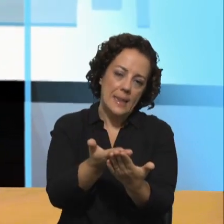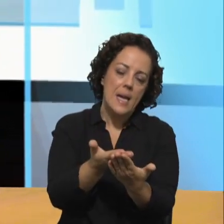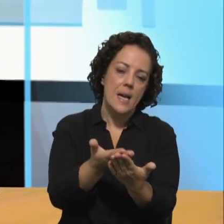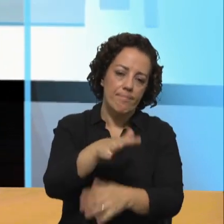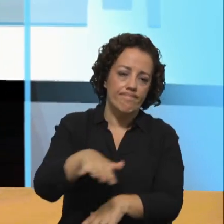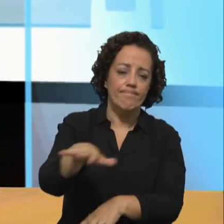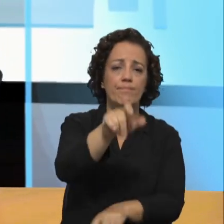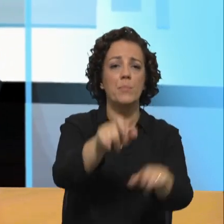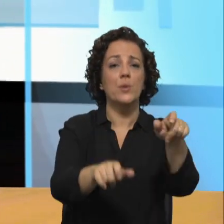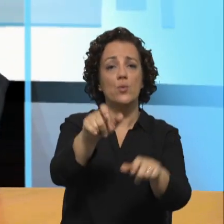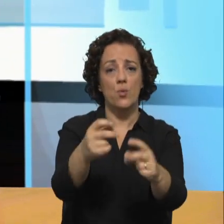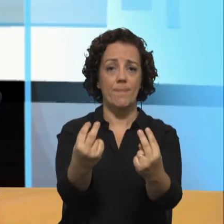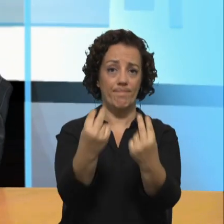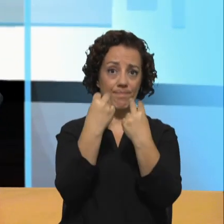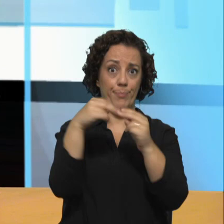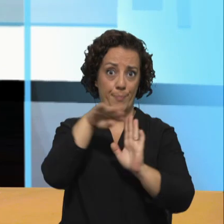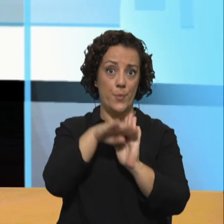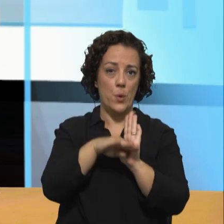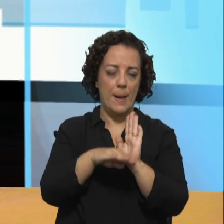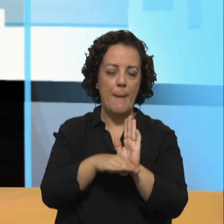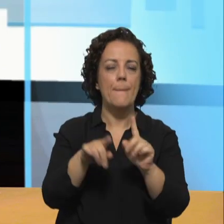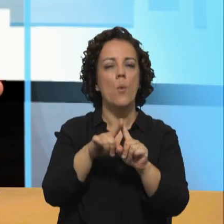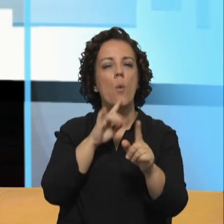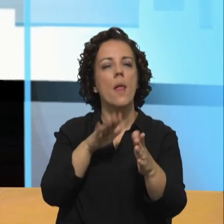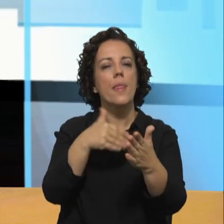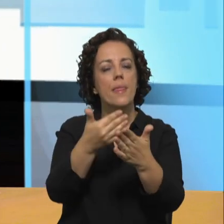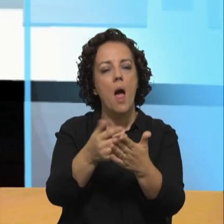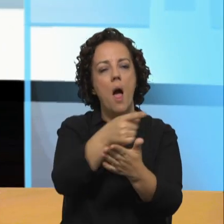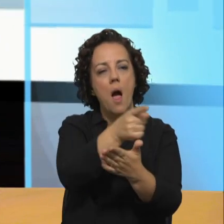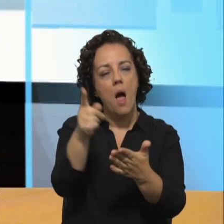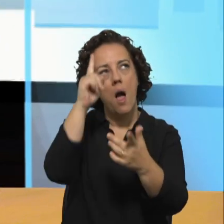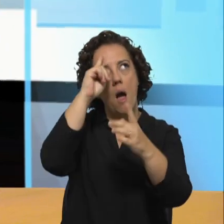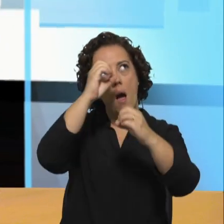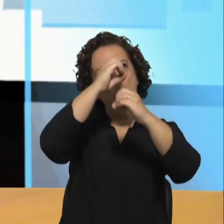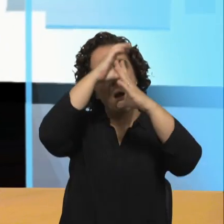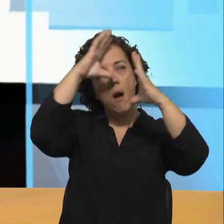nossos ouvintes para constituir alguns critérios sempre,